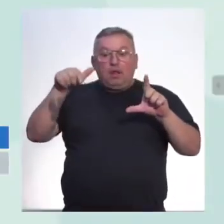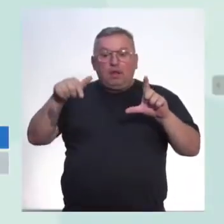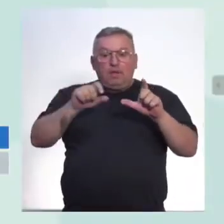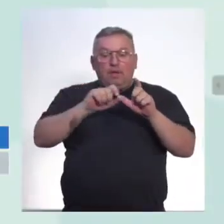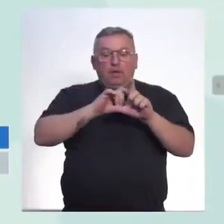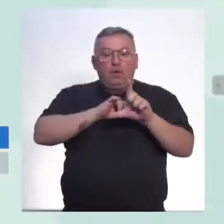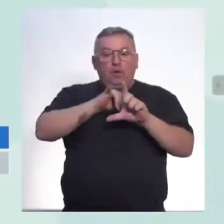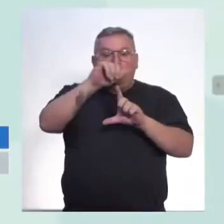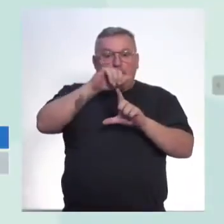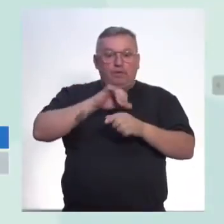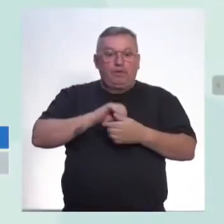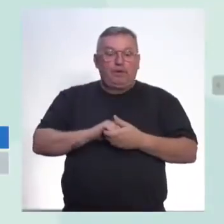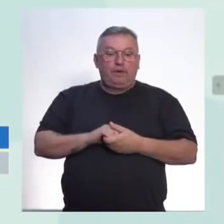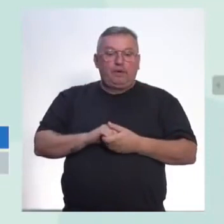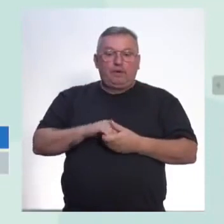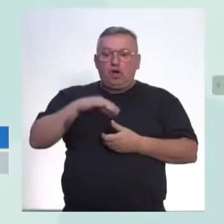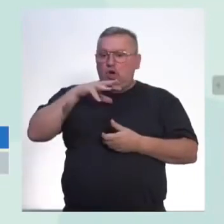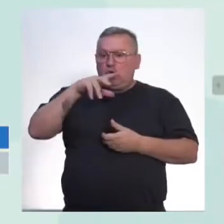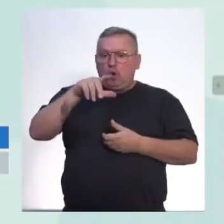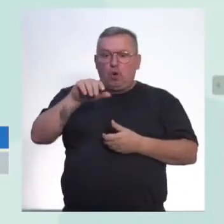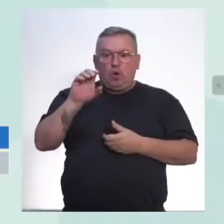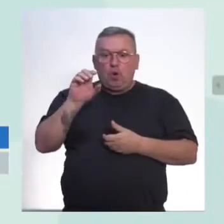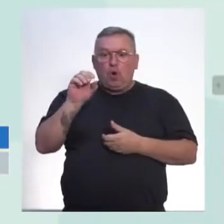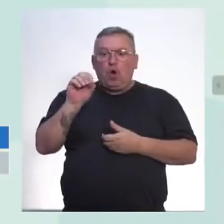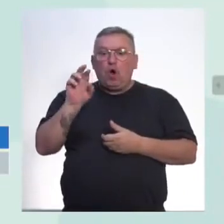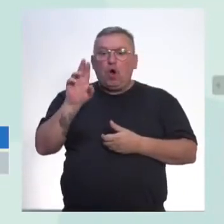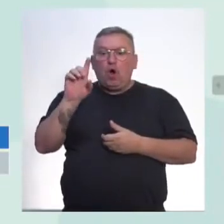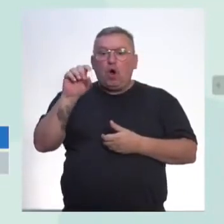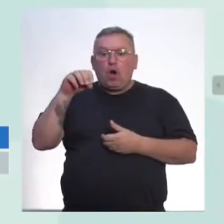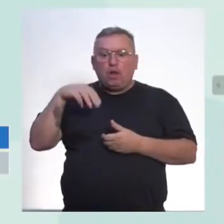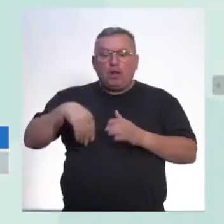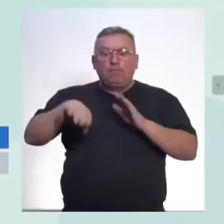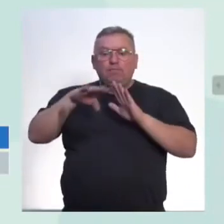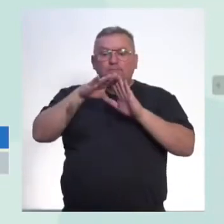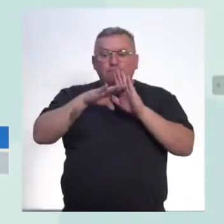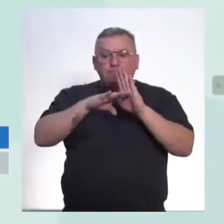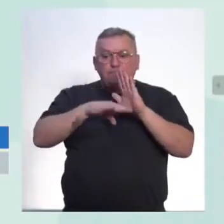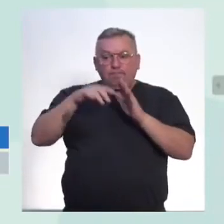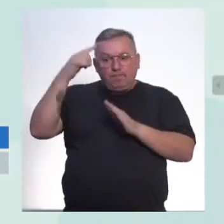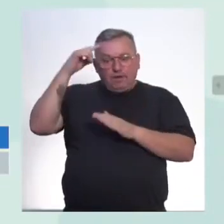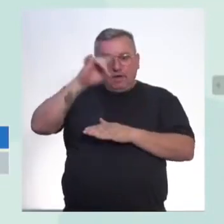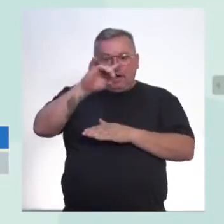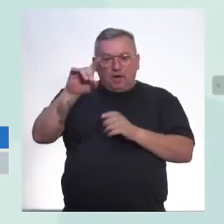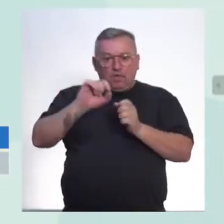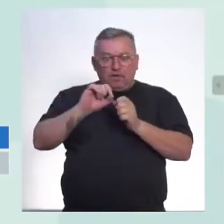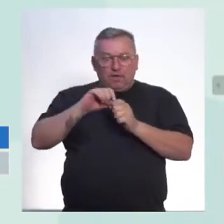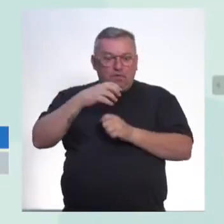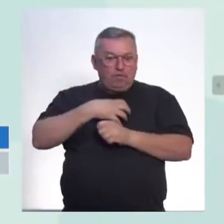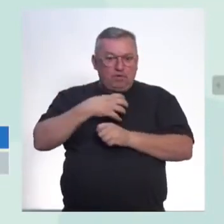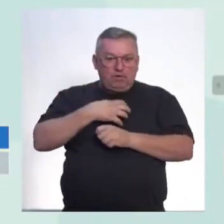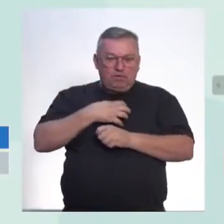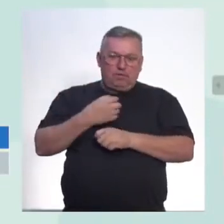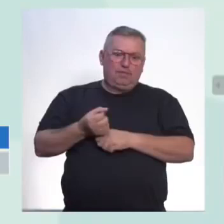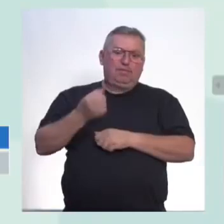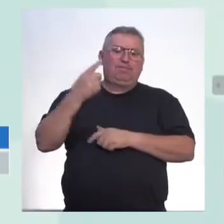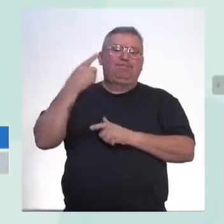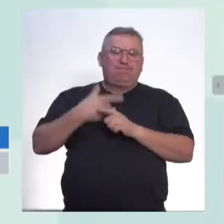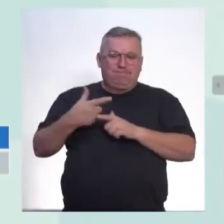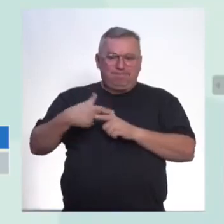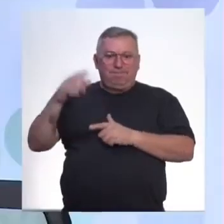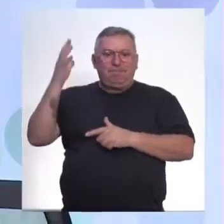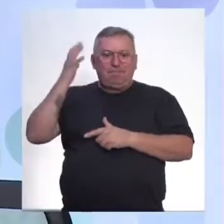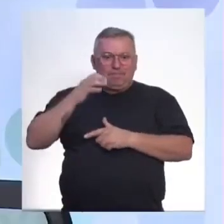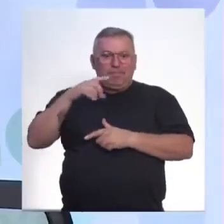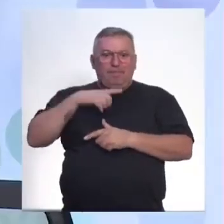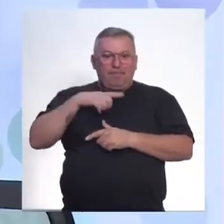a projeção no Y. Tudo tem ordem. Não é? Tudo. Imagine se cada um fizesse de um jeito, seria o caos. Né? Então tem que estabelecer